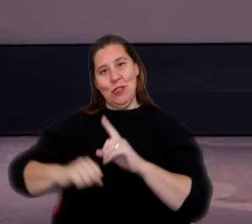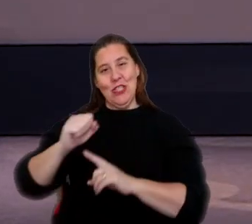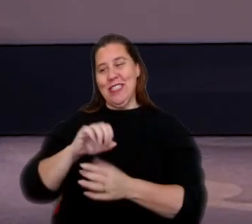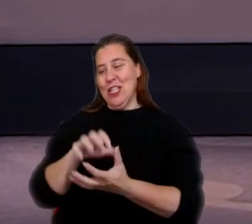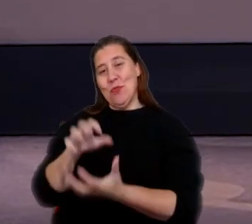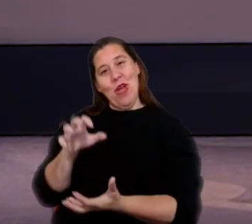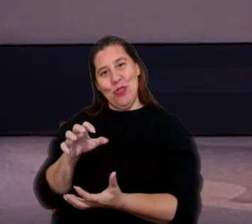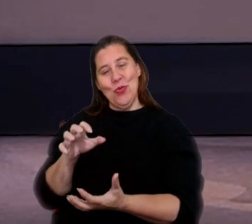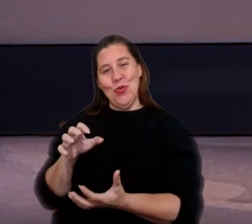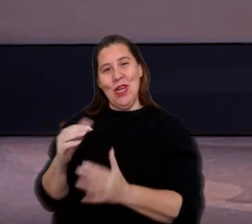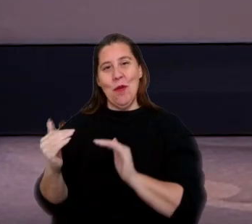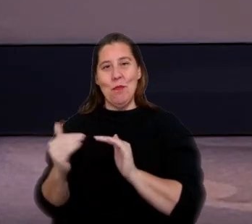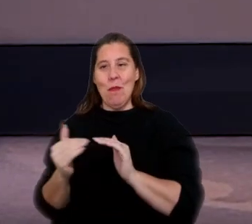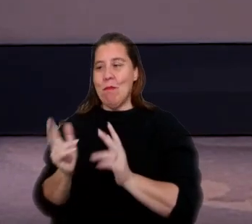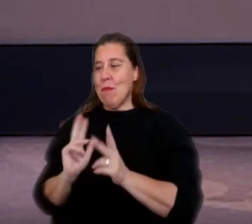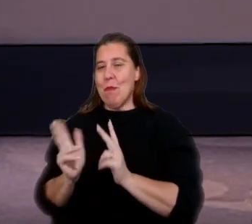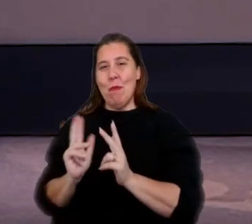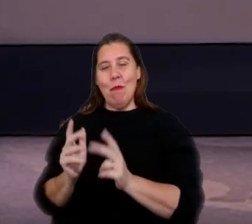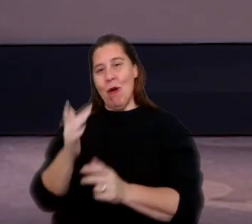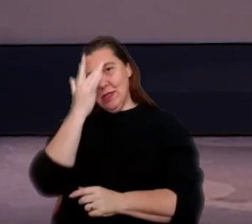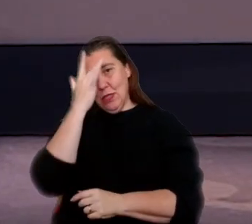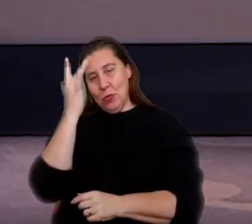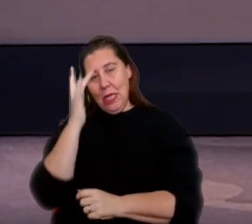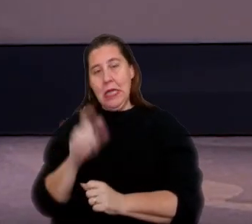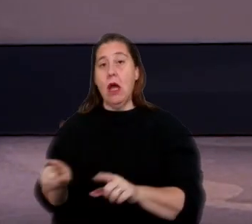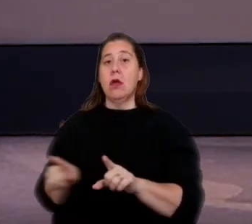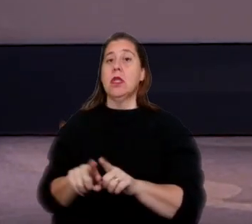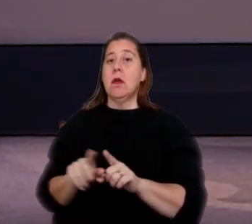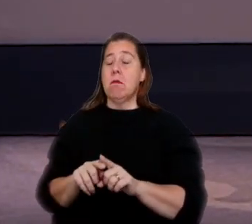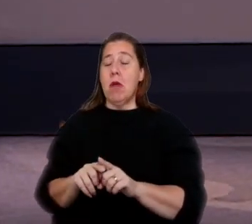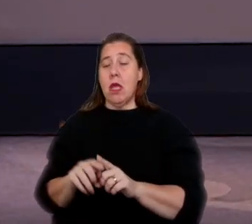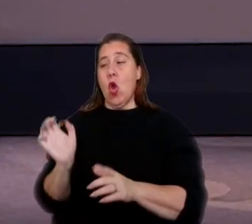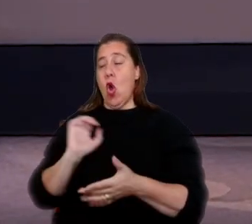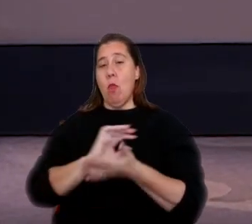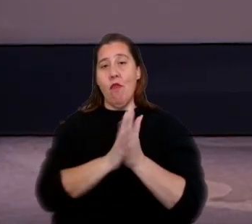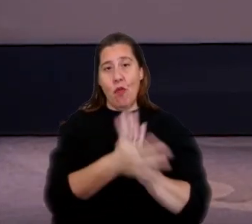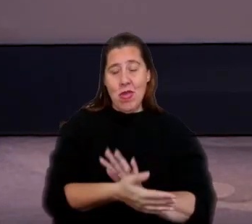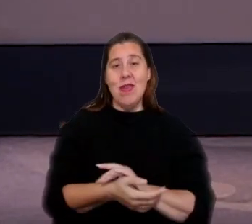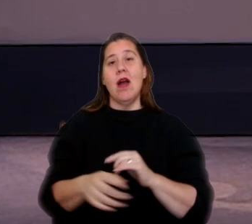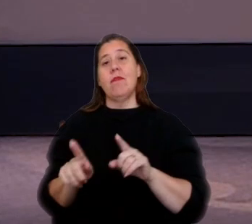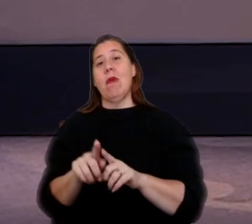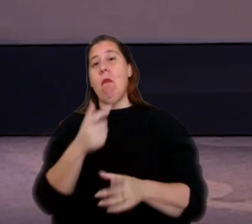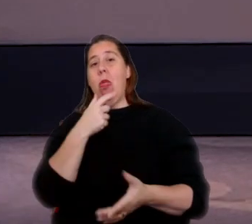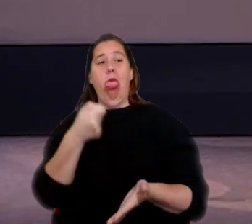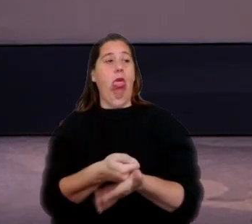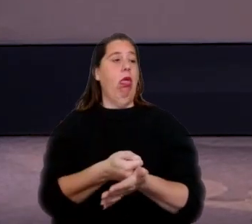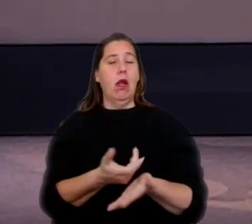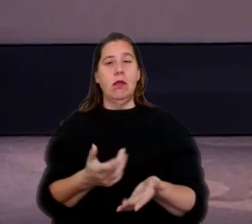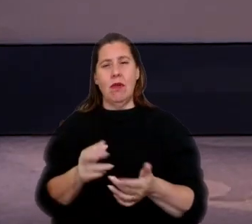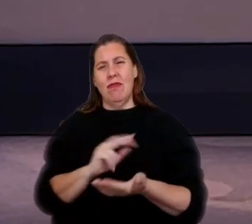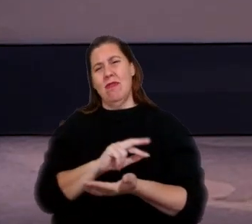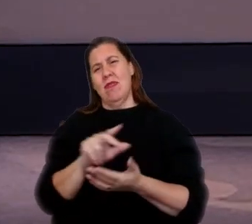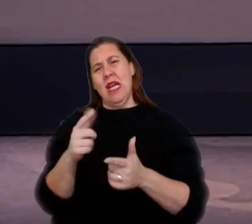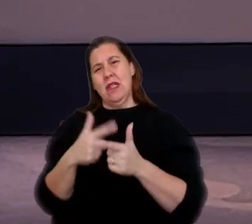longe de ser uma sociedade madura o suficiente para conversar, sentar e ter uma conversa séria sobre saúde mental, sobre homofobia, sobre masculinidade tóxica. São